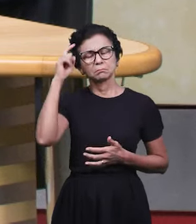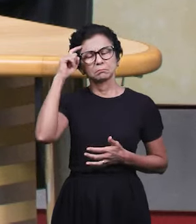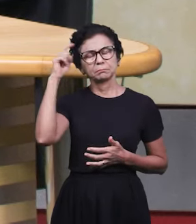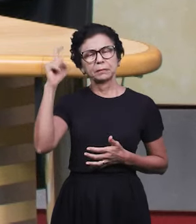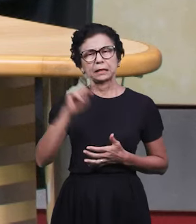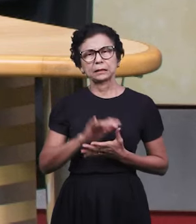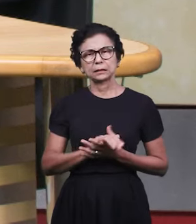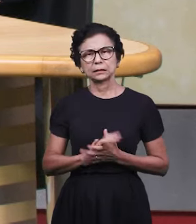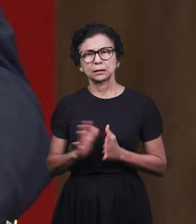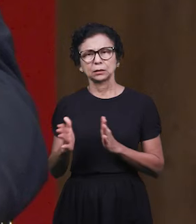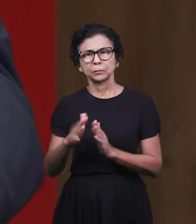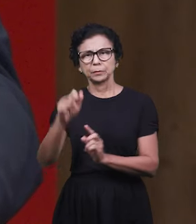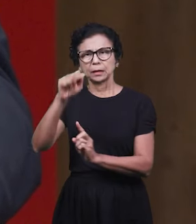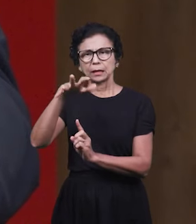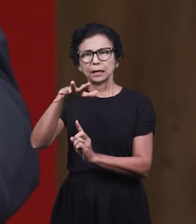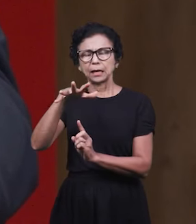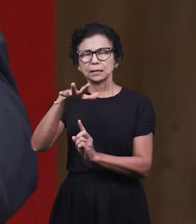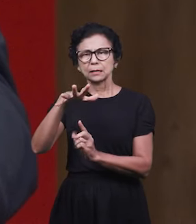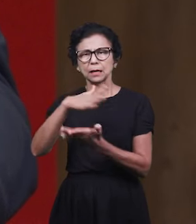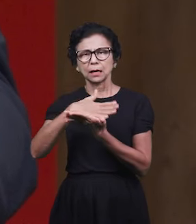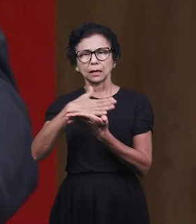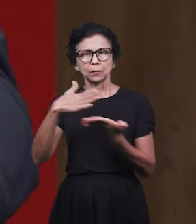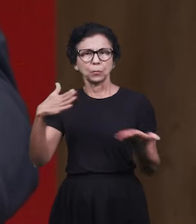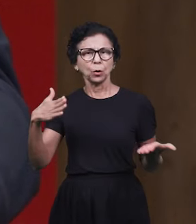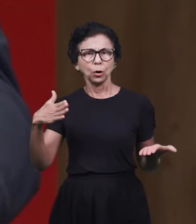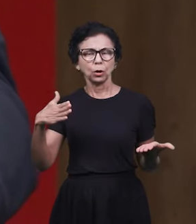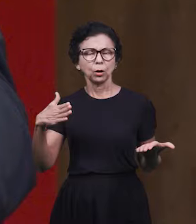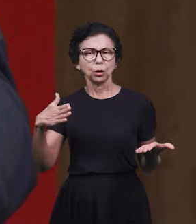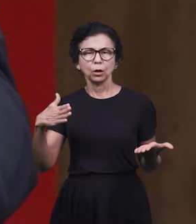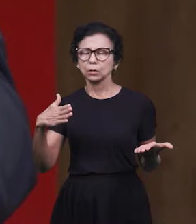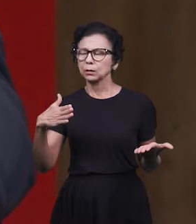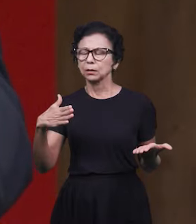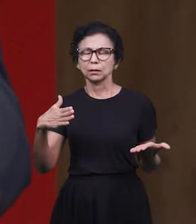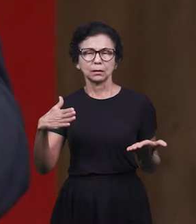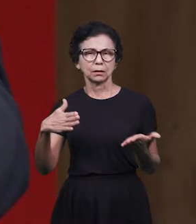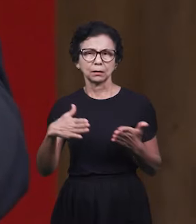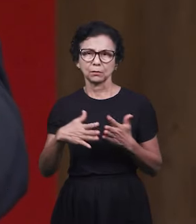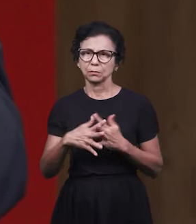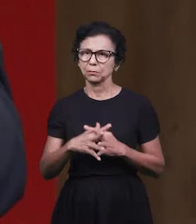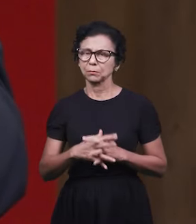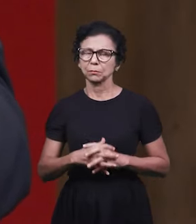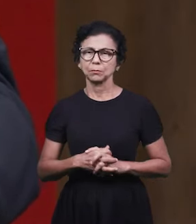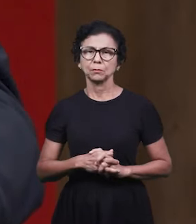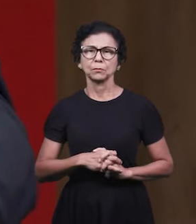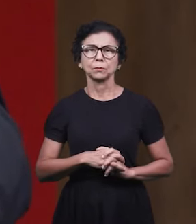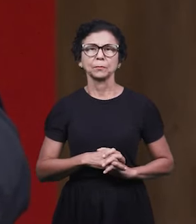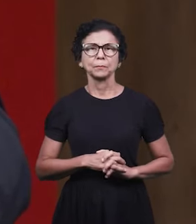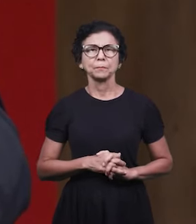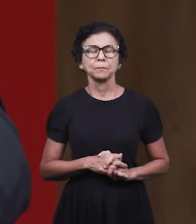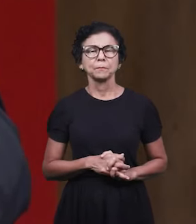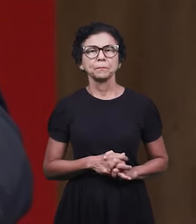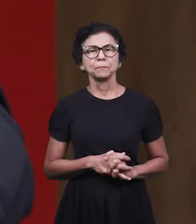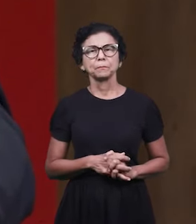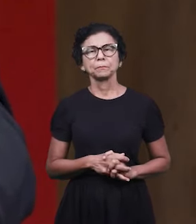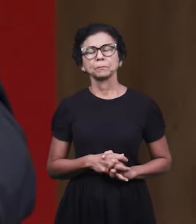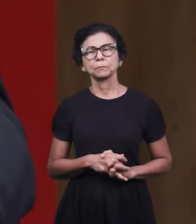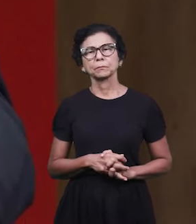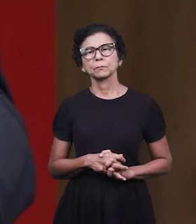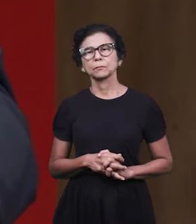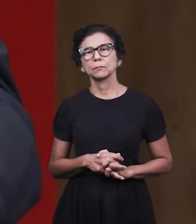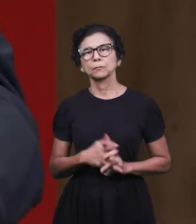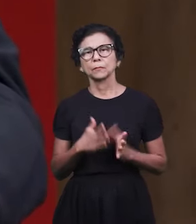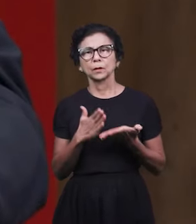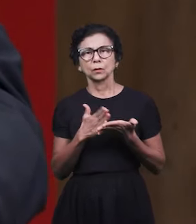Lucas escreve, faz uma narrativa de 30 anos, mas ele não encerra. Ele